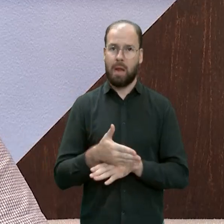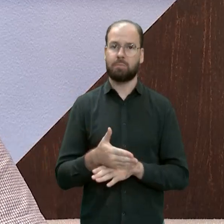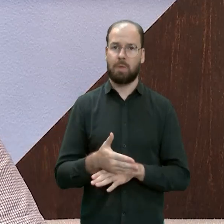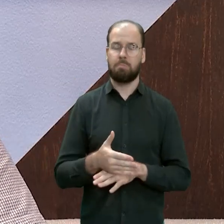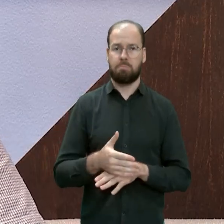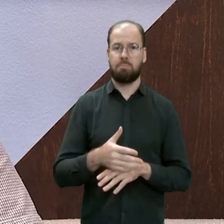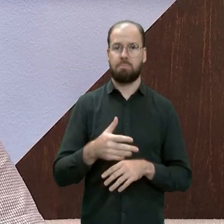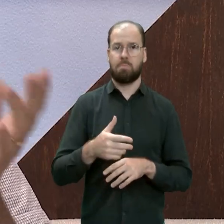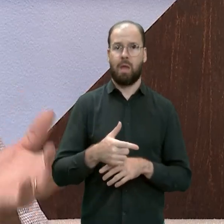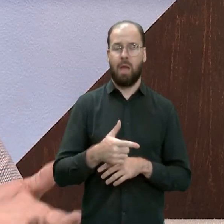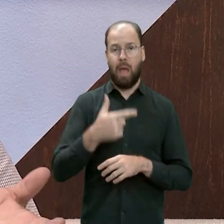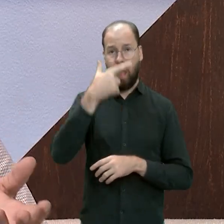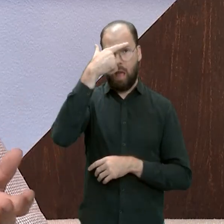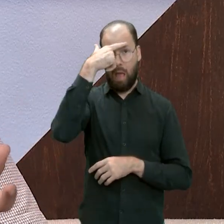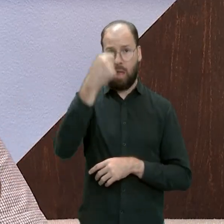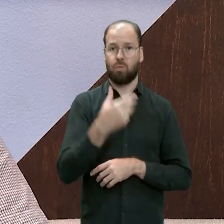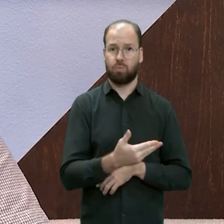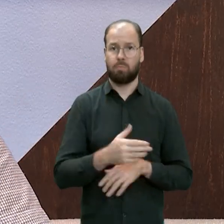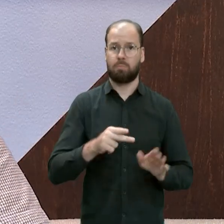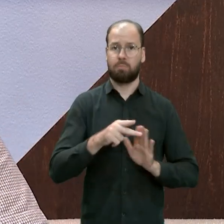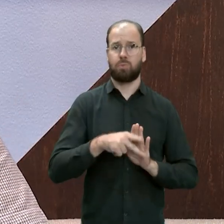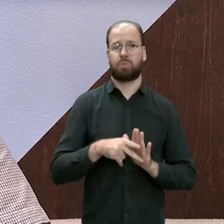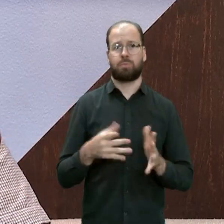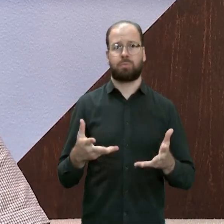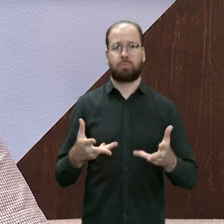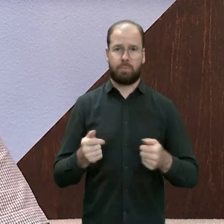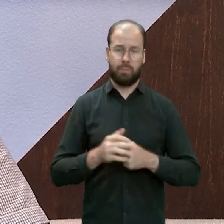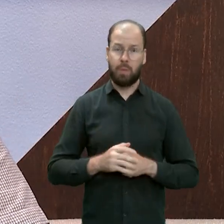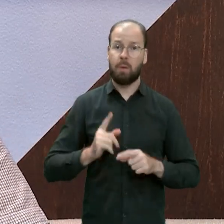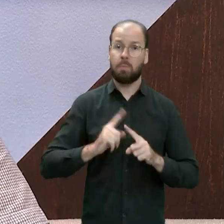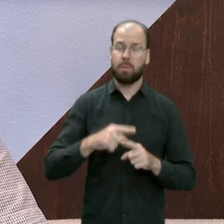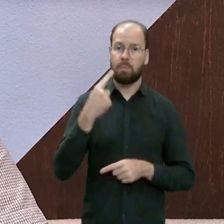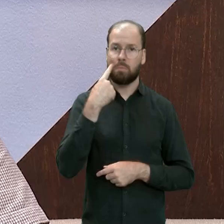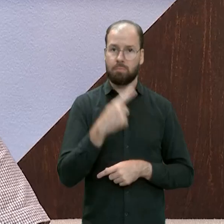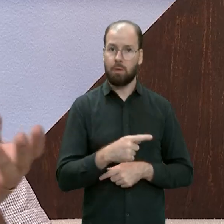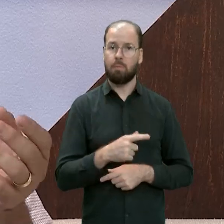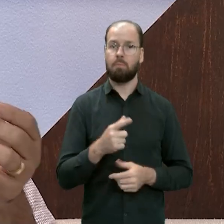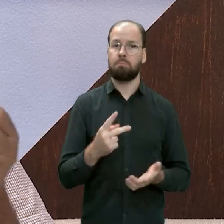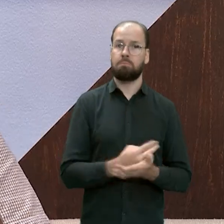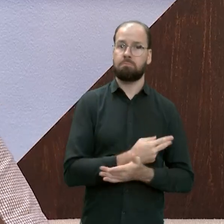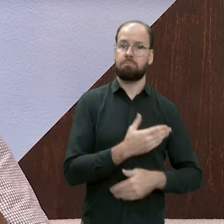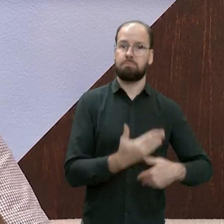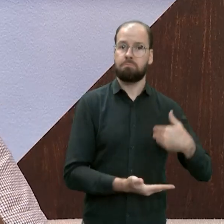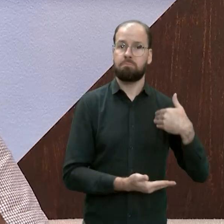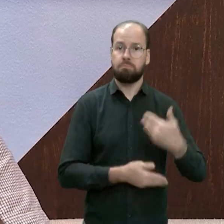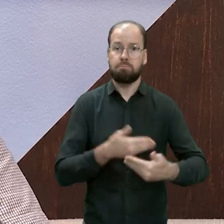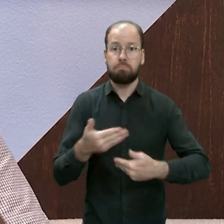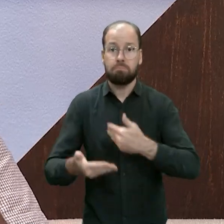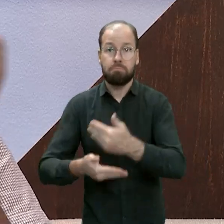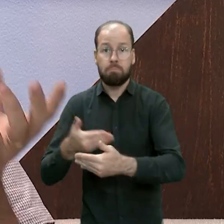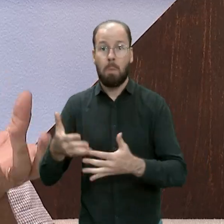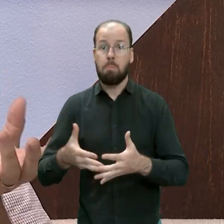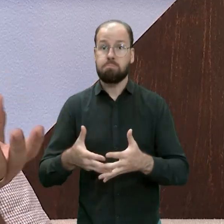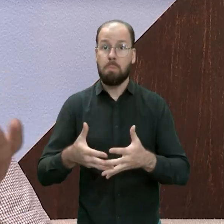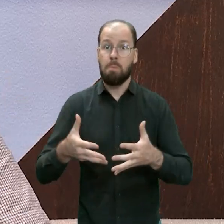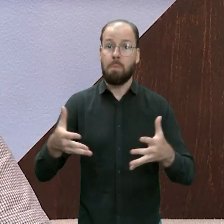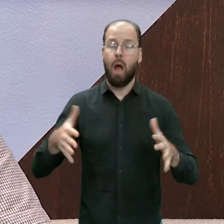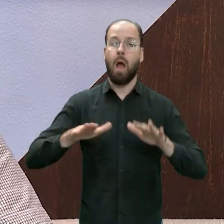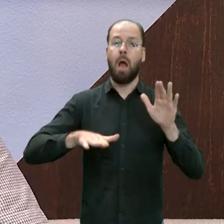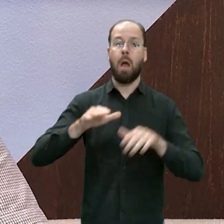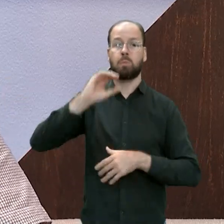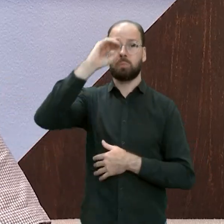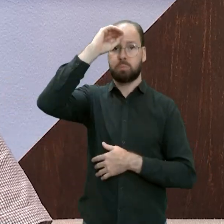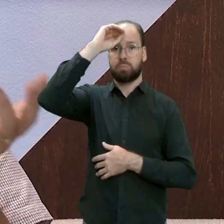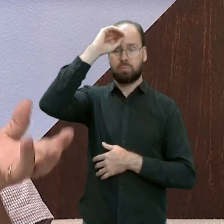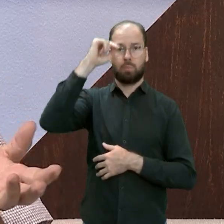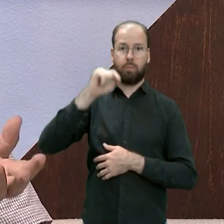algo fabuloso, né? Porque ele vê as coisas acontecendo e às vezes ele não tem noção do